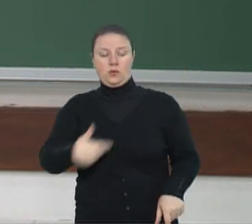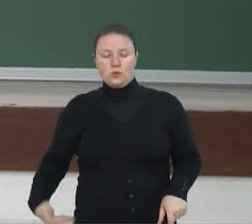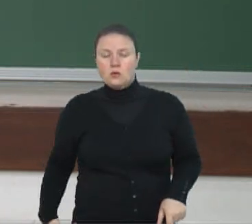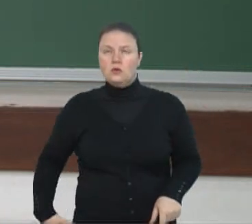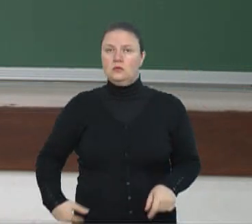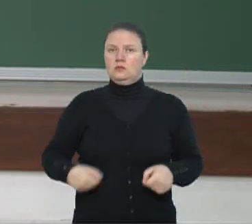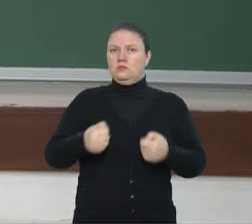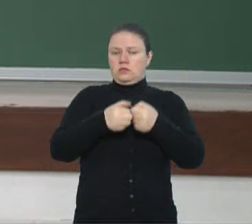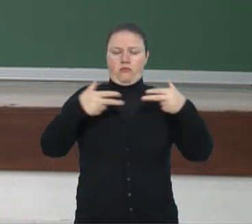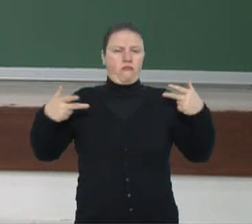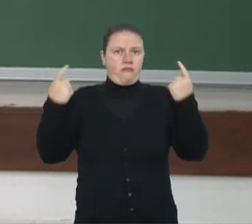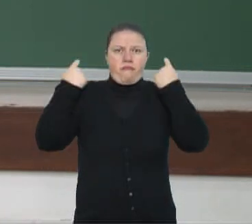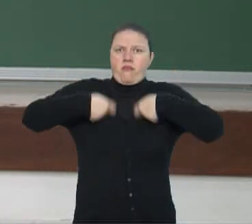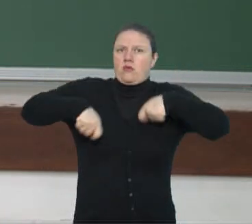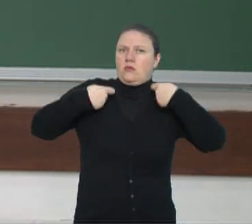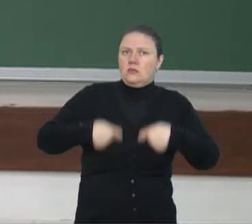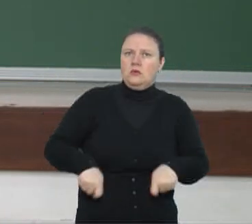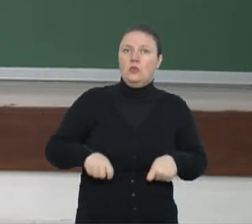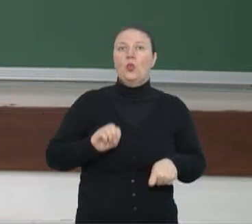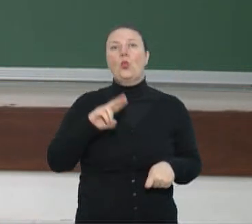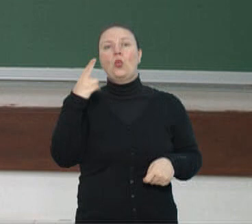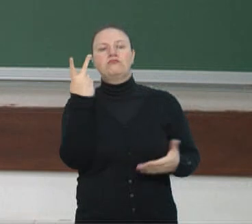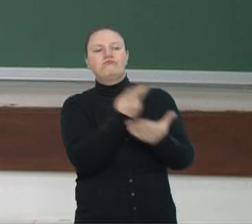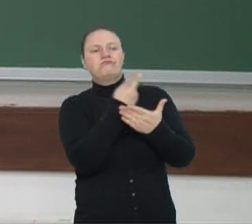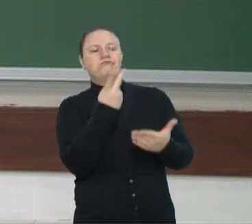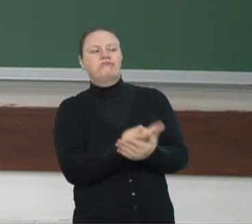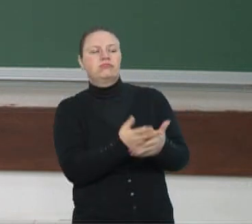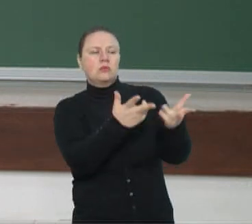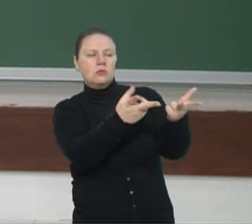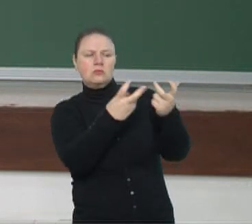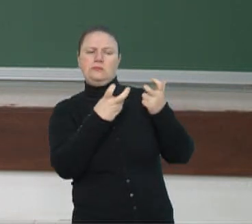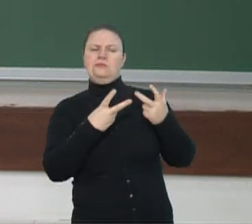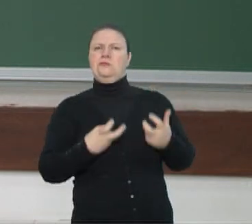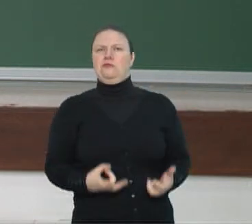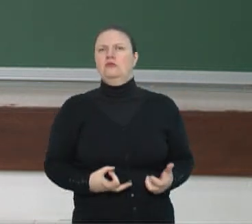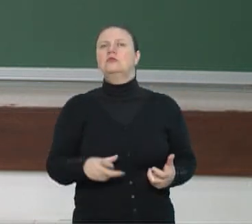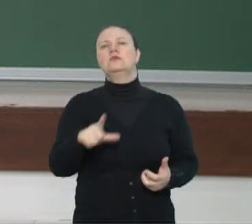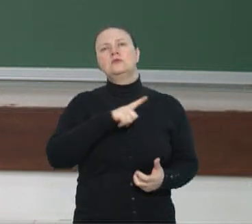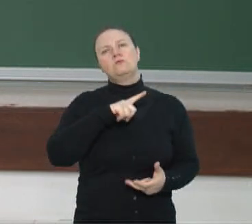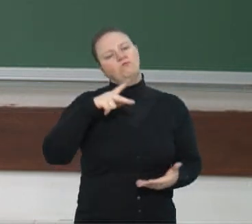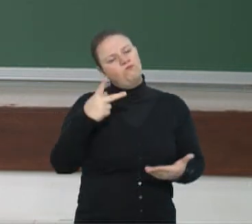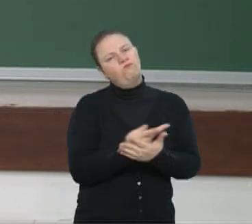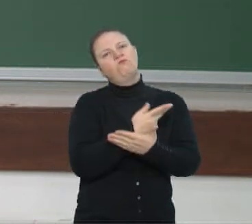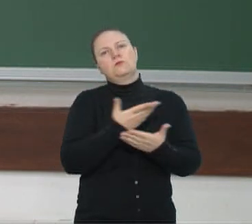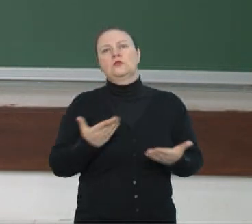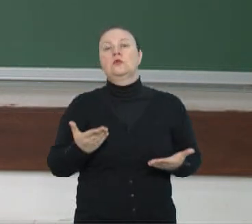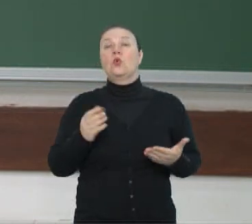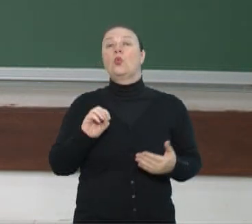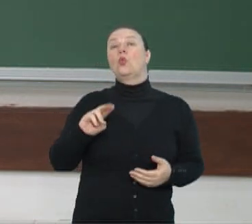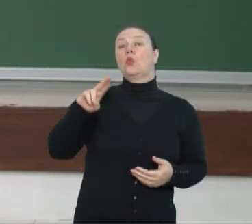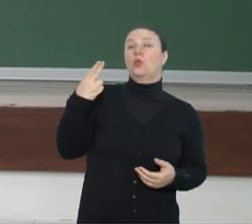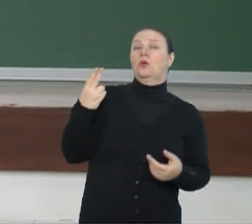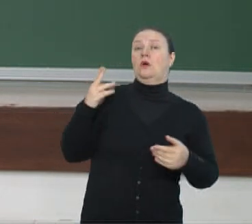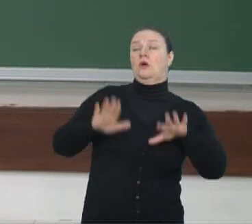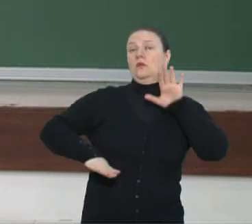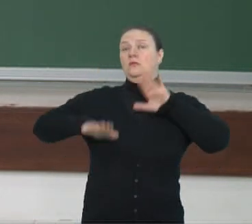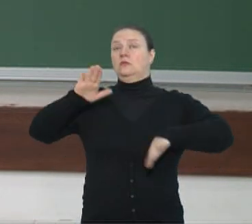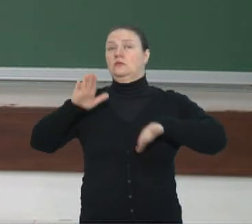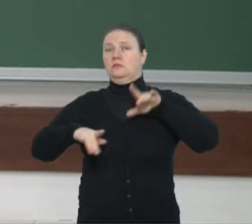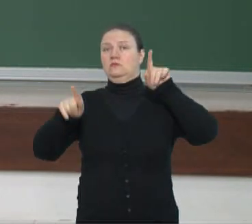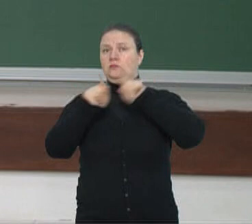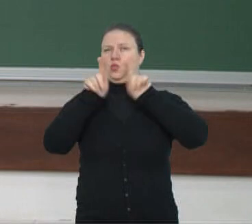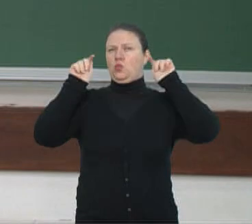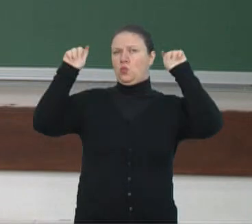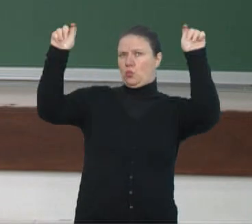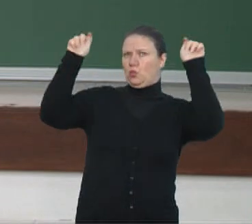alguma necessidade ou algum erro que você veja que esse governo esteja acometendo, ou, em alguns casos, essa